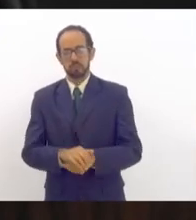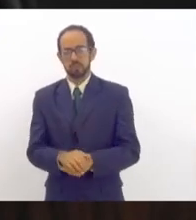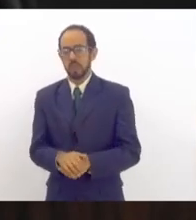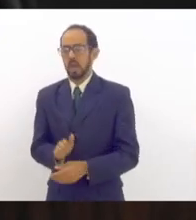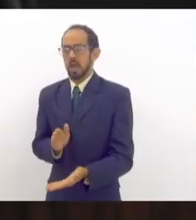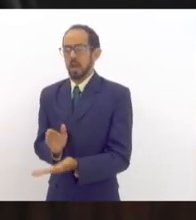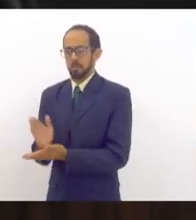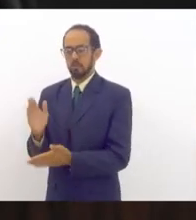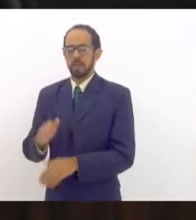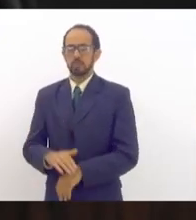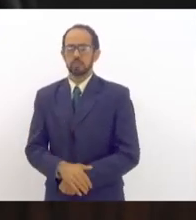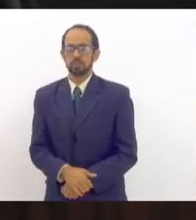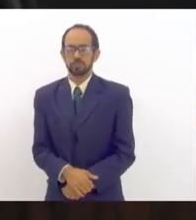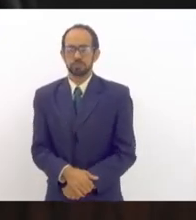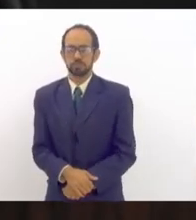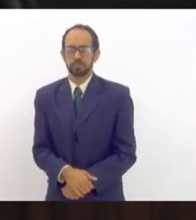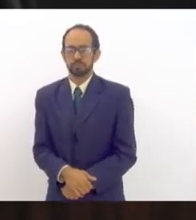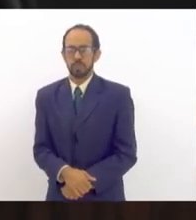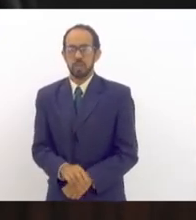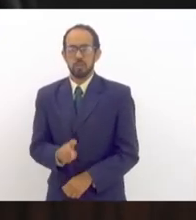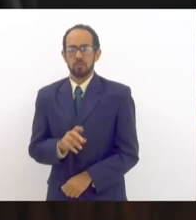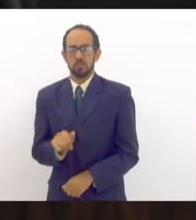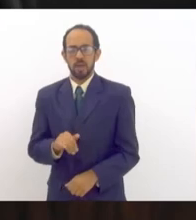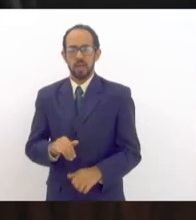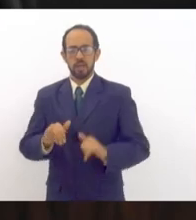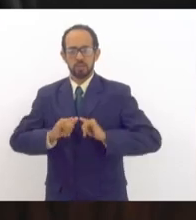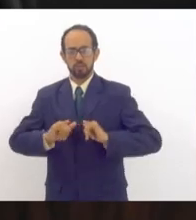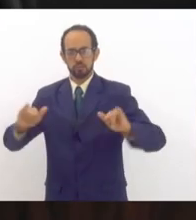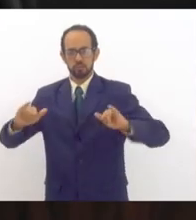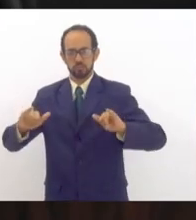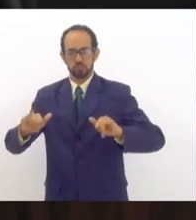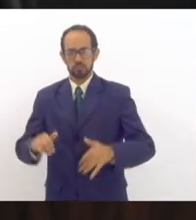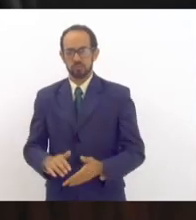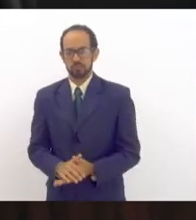aprovado vai a promulgação